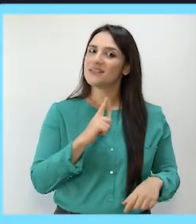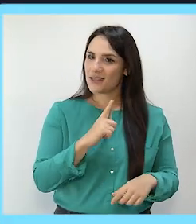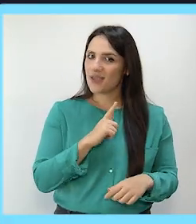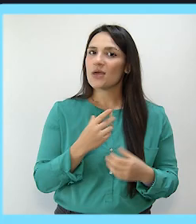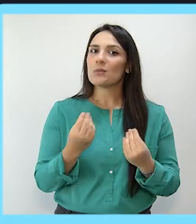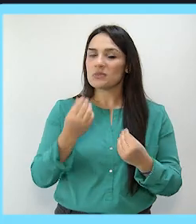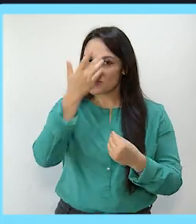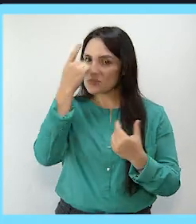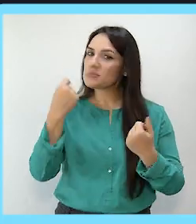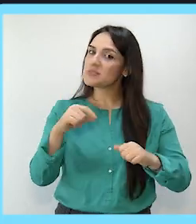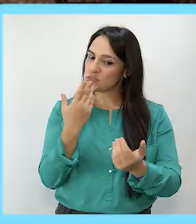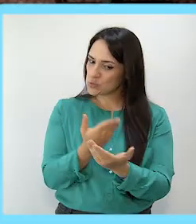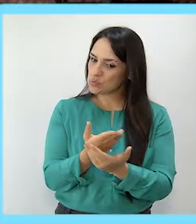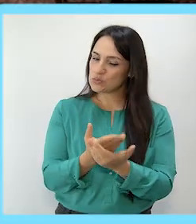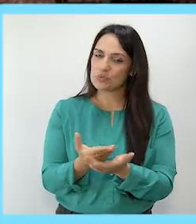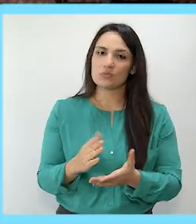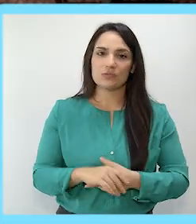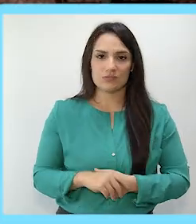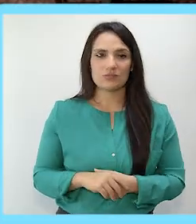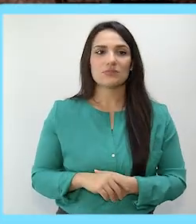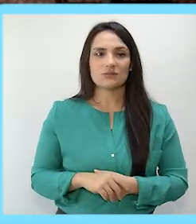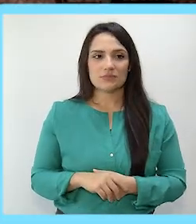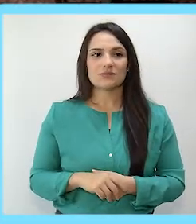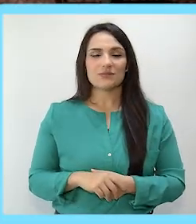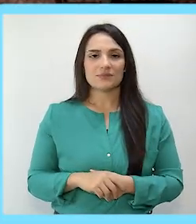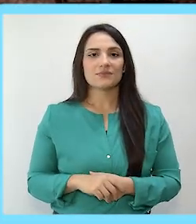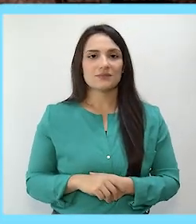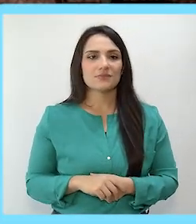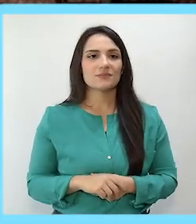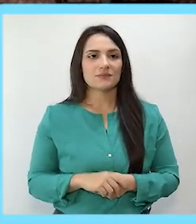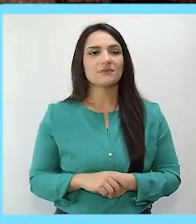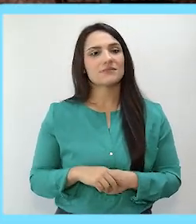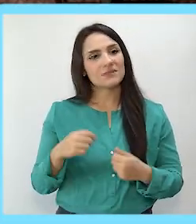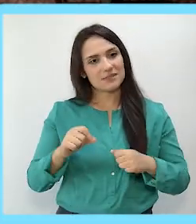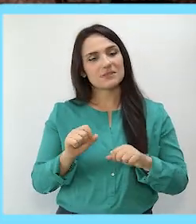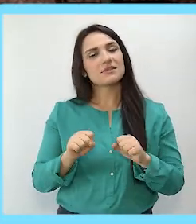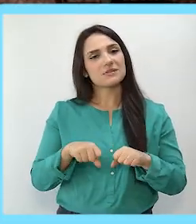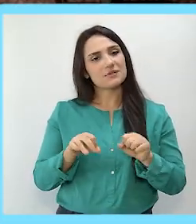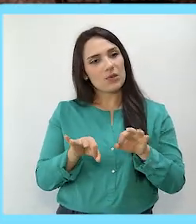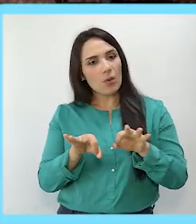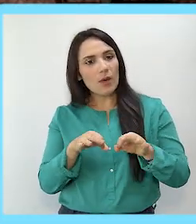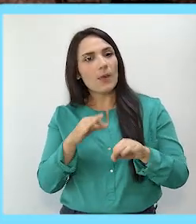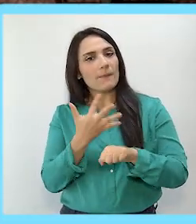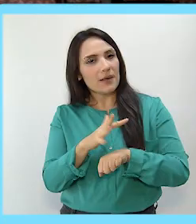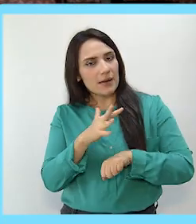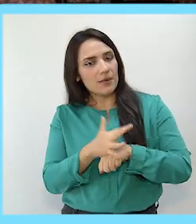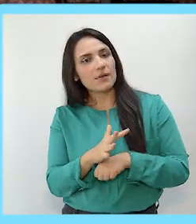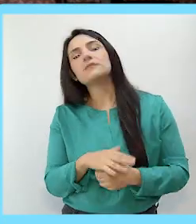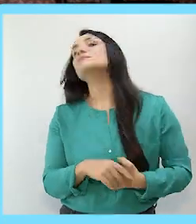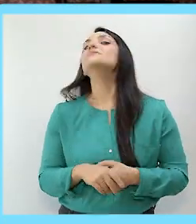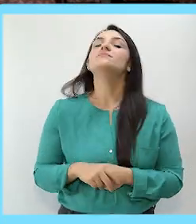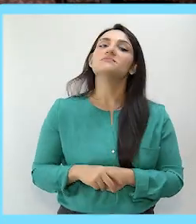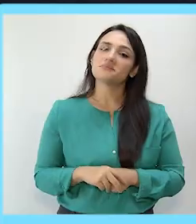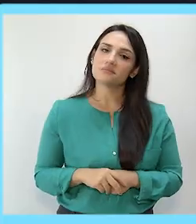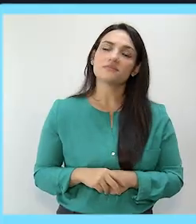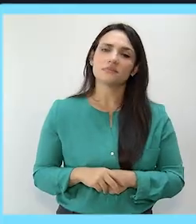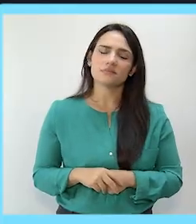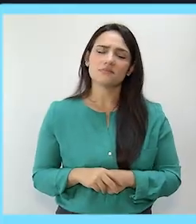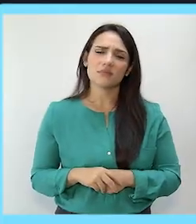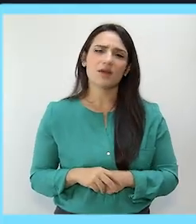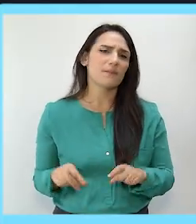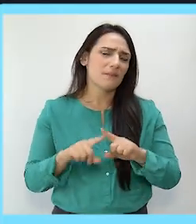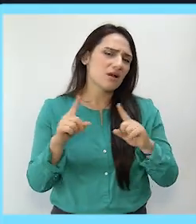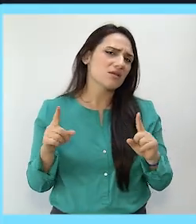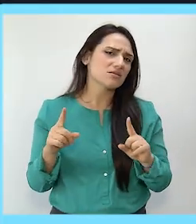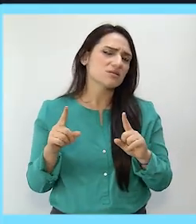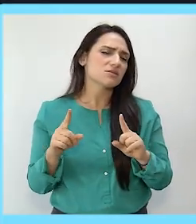já começando a estudar, né? Exatamente. A preparação é longa, né? Então tem que já estar se preparando. E como é que você... É claro, hoje em dia os estímulos são